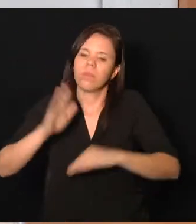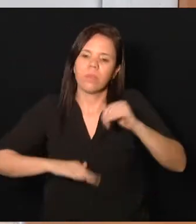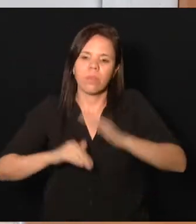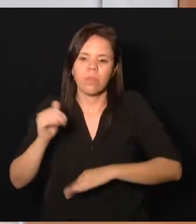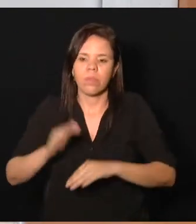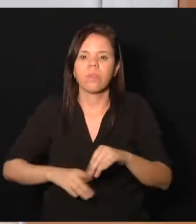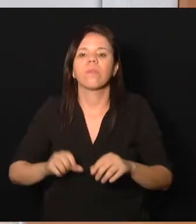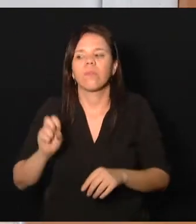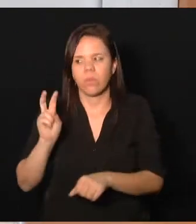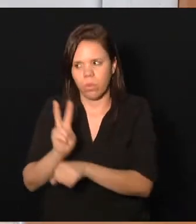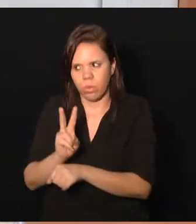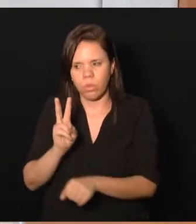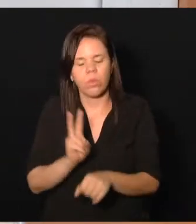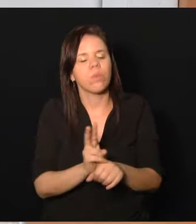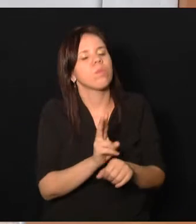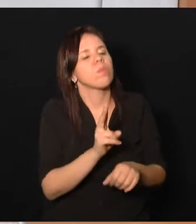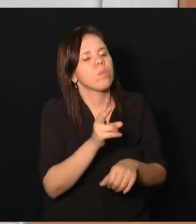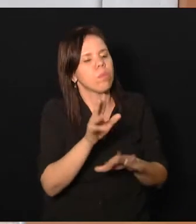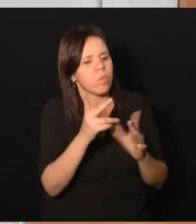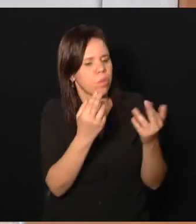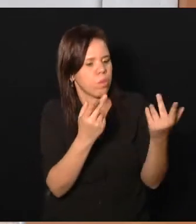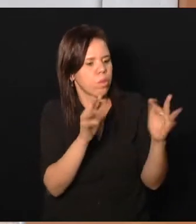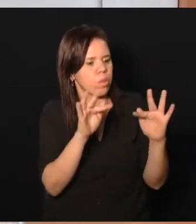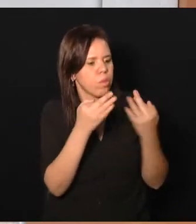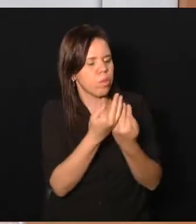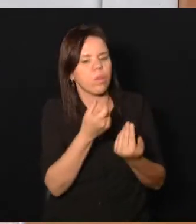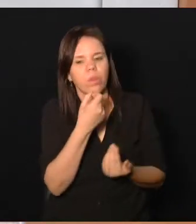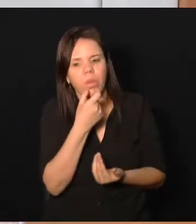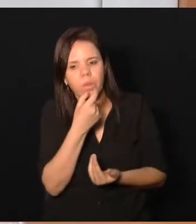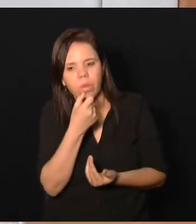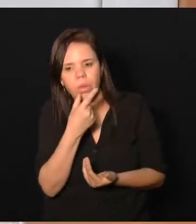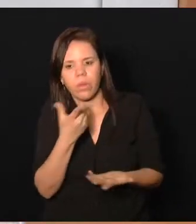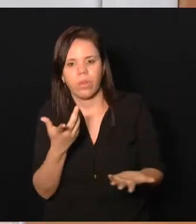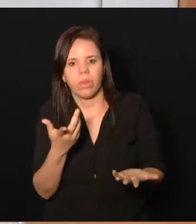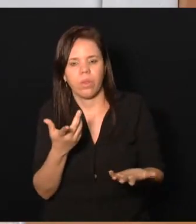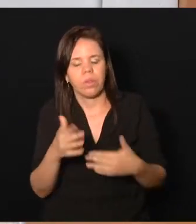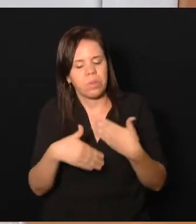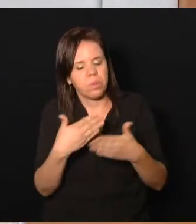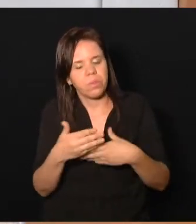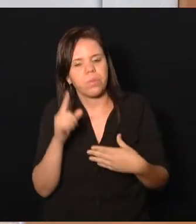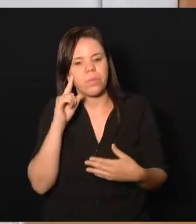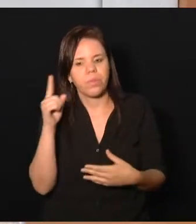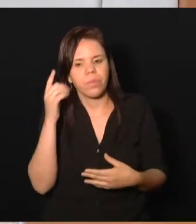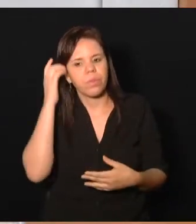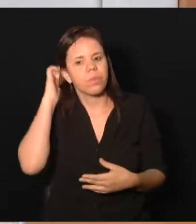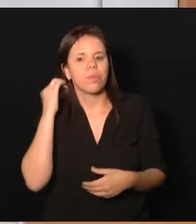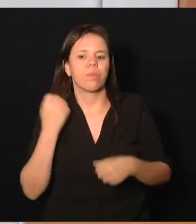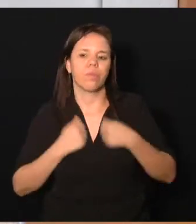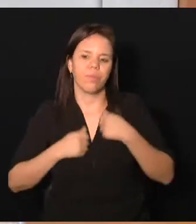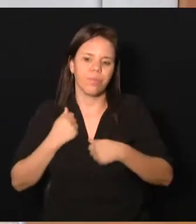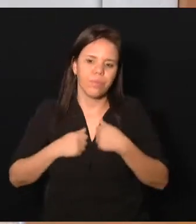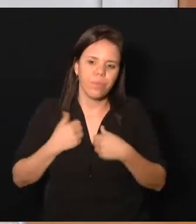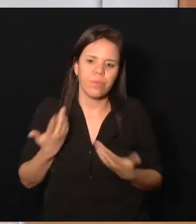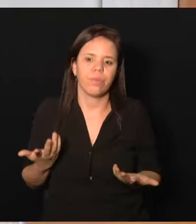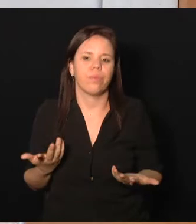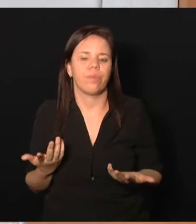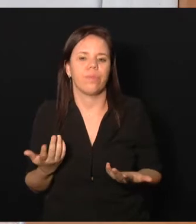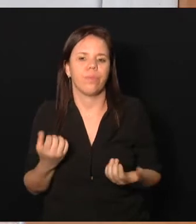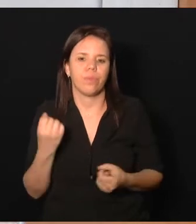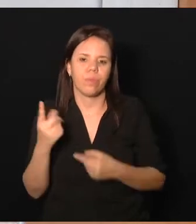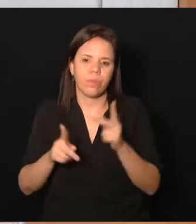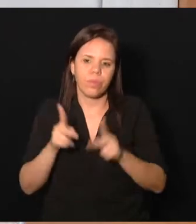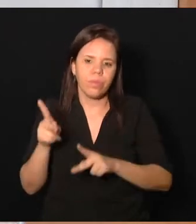assim o faz, dos medicamentos, do dia a dia, de um banho, aqueles que têm